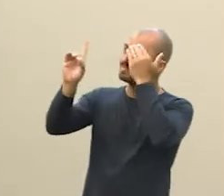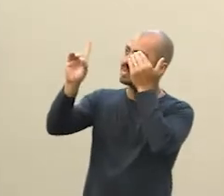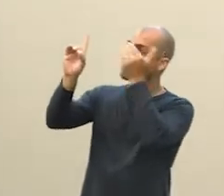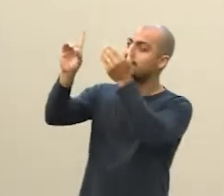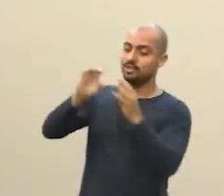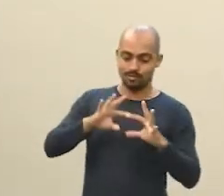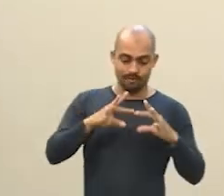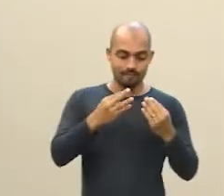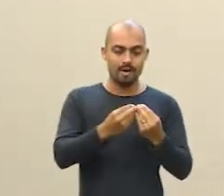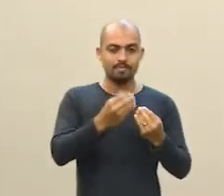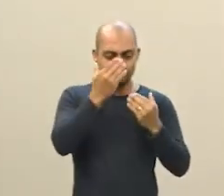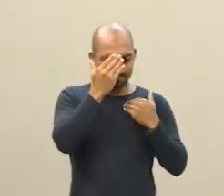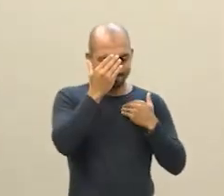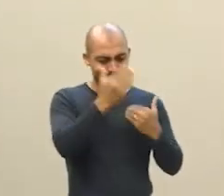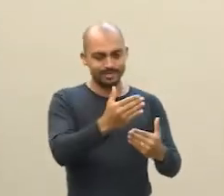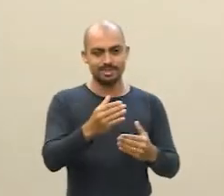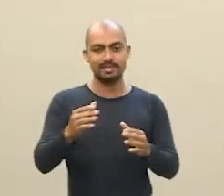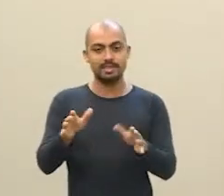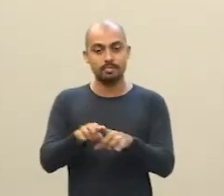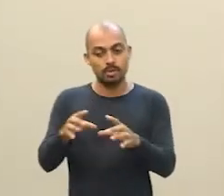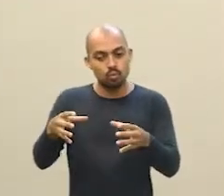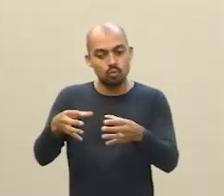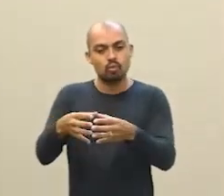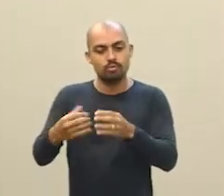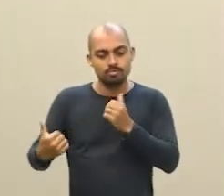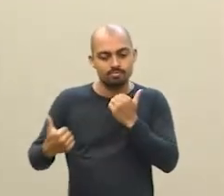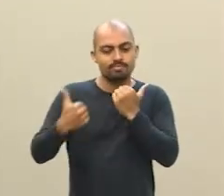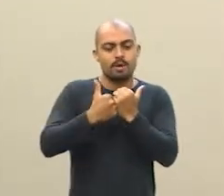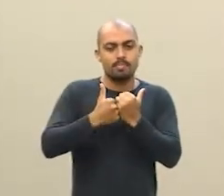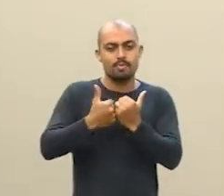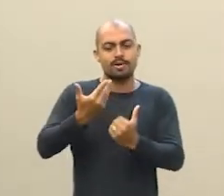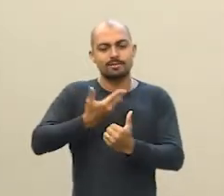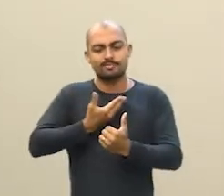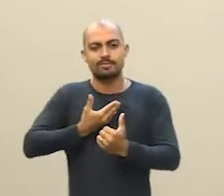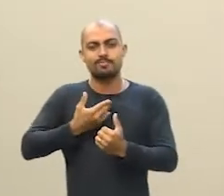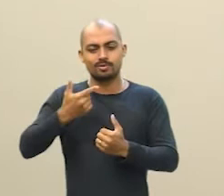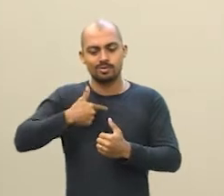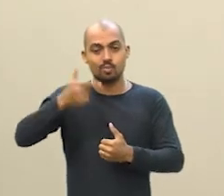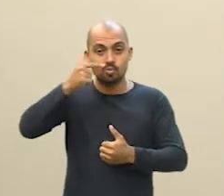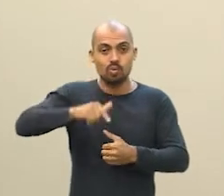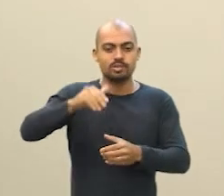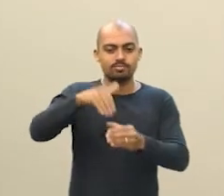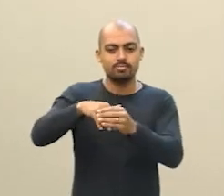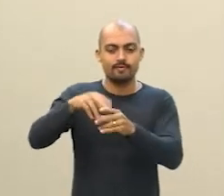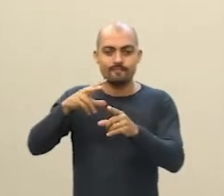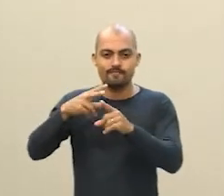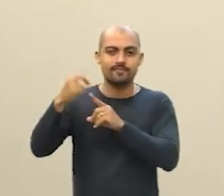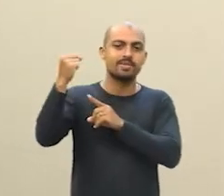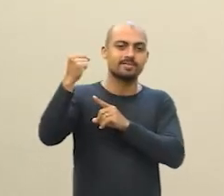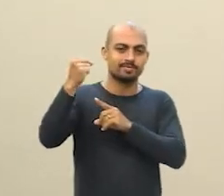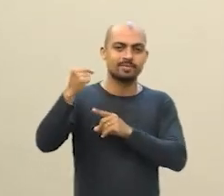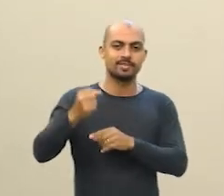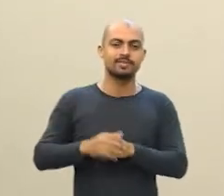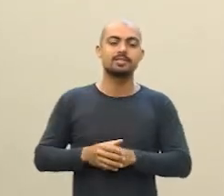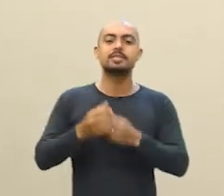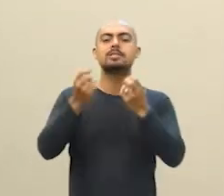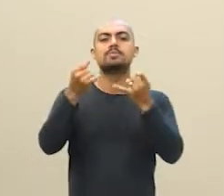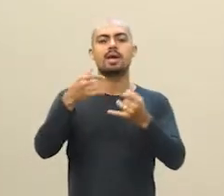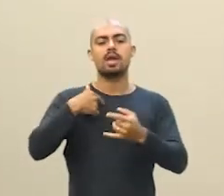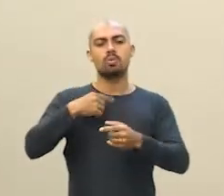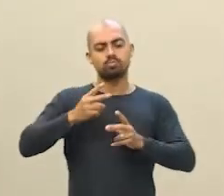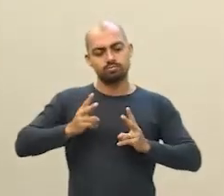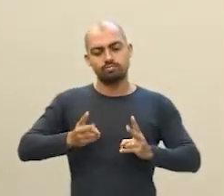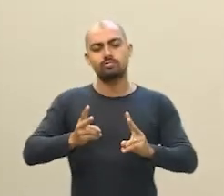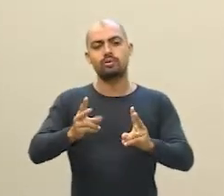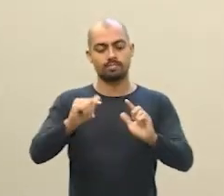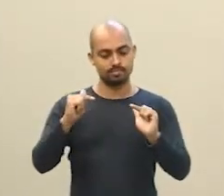agradecer a minha família, a minha equipe que lutaram muito e a todos os amigos que me apoiaram para que conseguíssemos chegar a essa grande vitória. E dizer que estou aqui